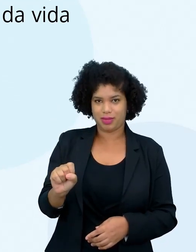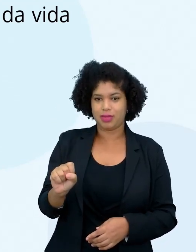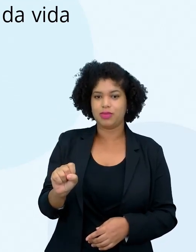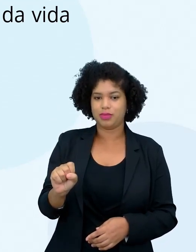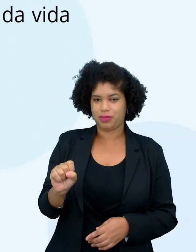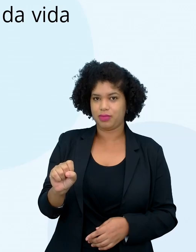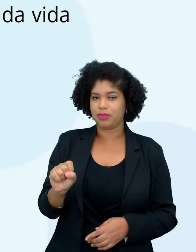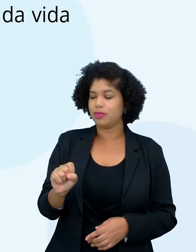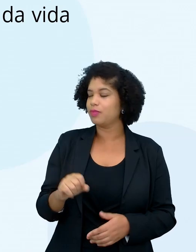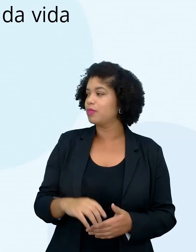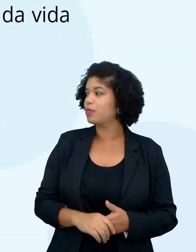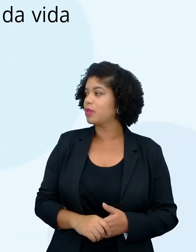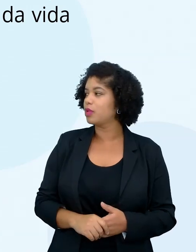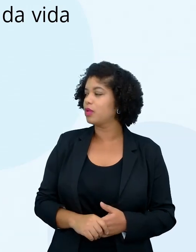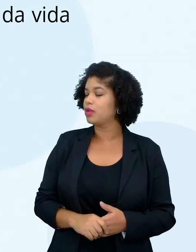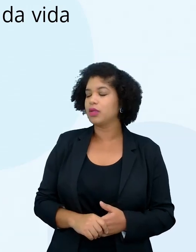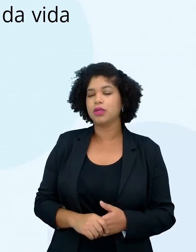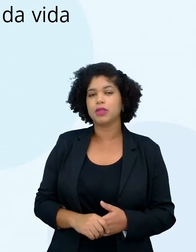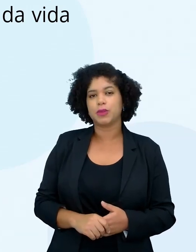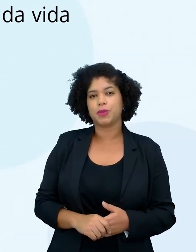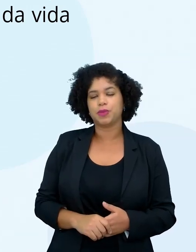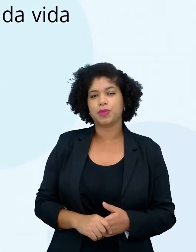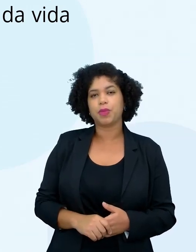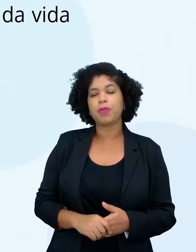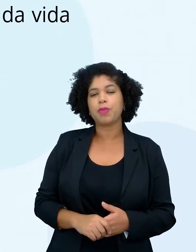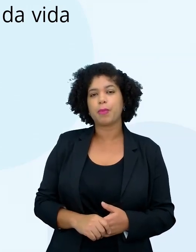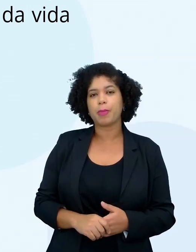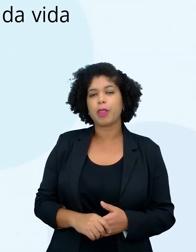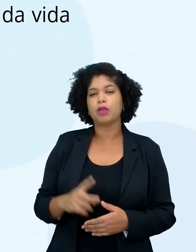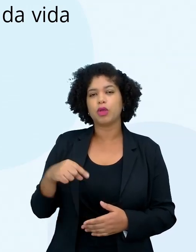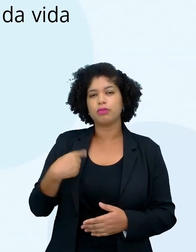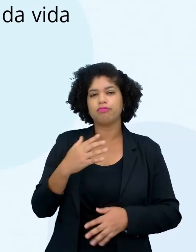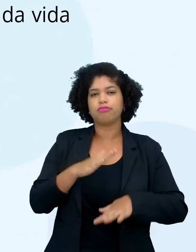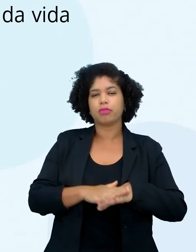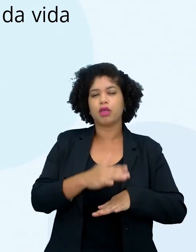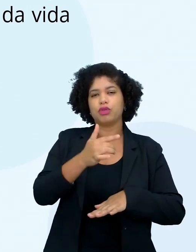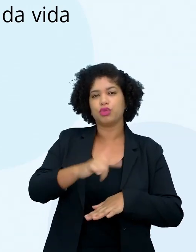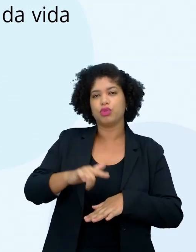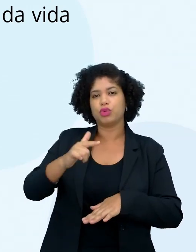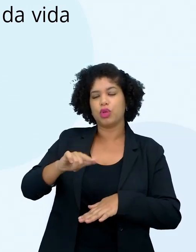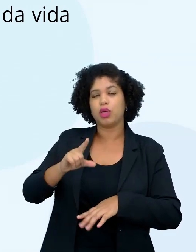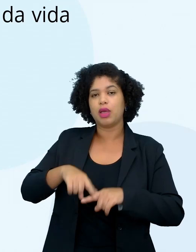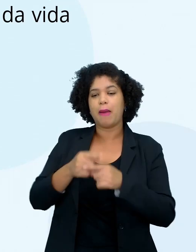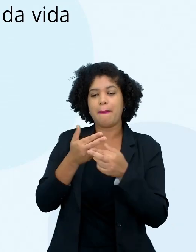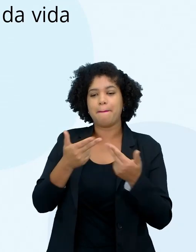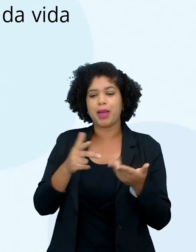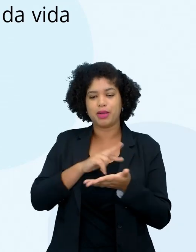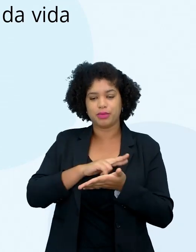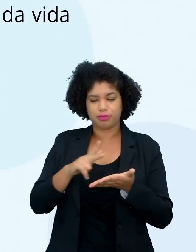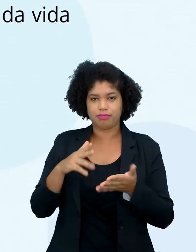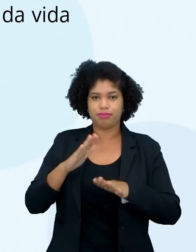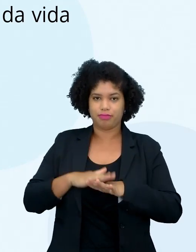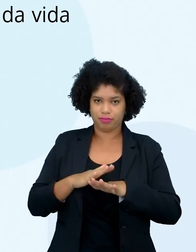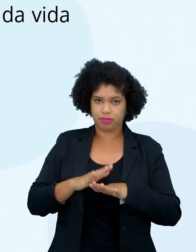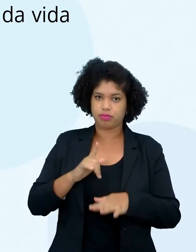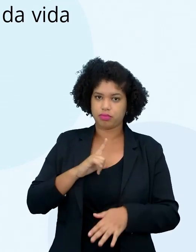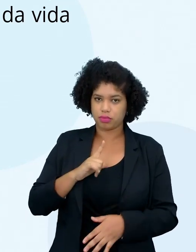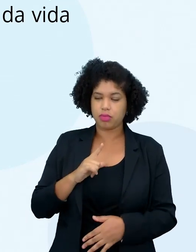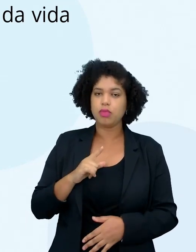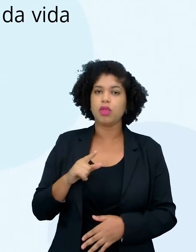Agenda 2030, nós estamos trabalhando aí constantemente, já tem bastante material produzido aqui